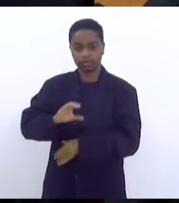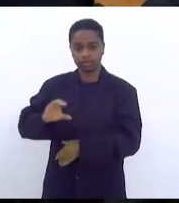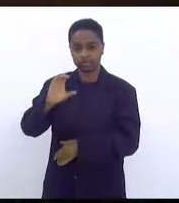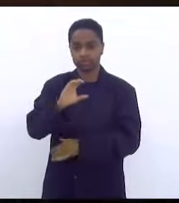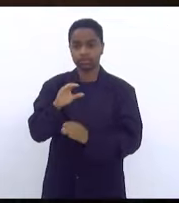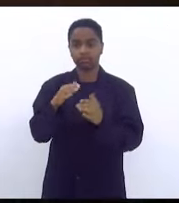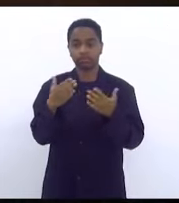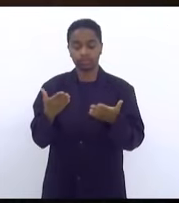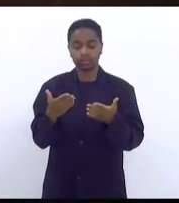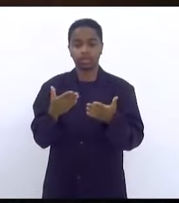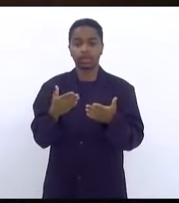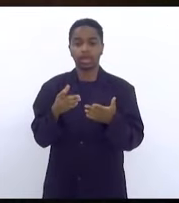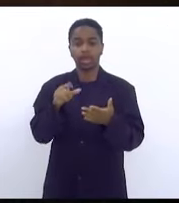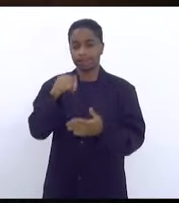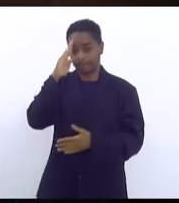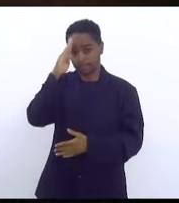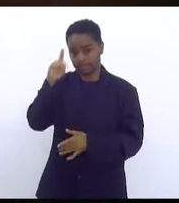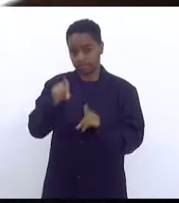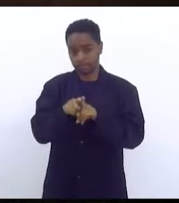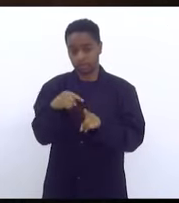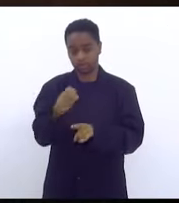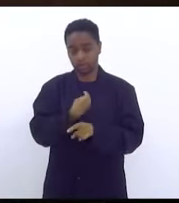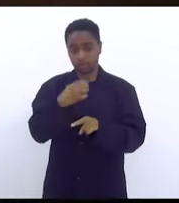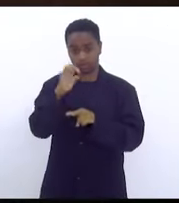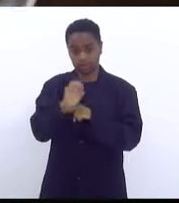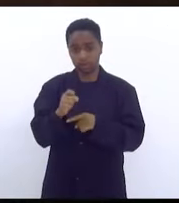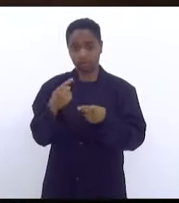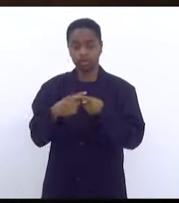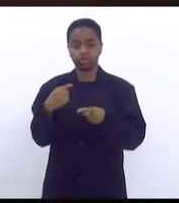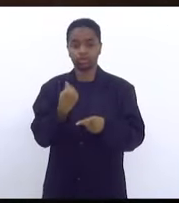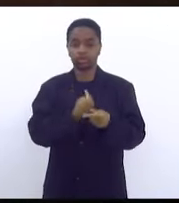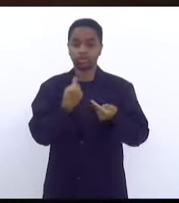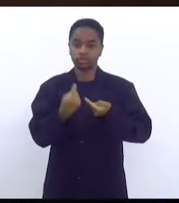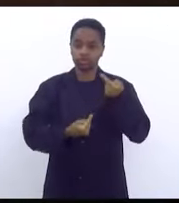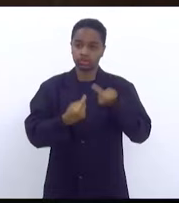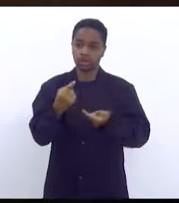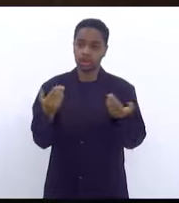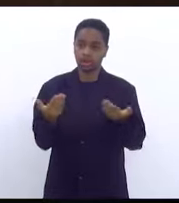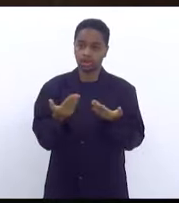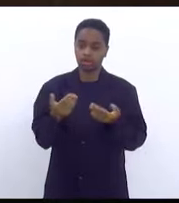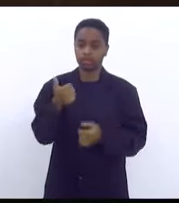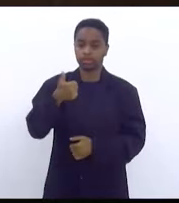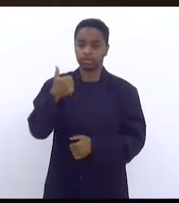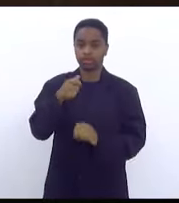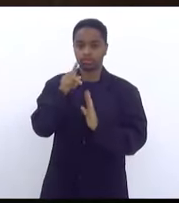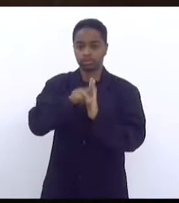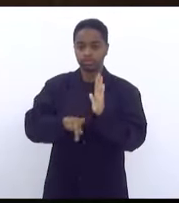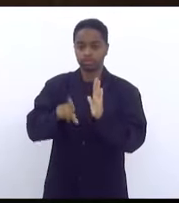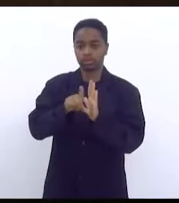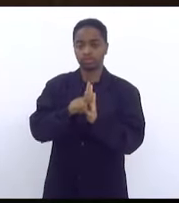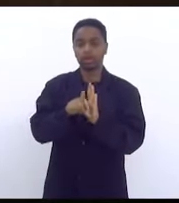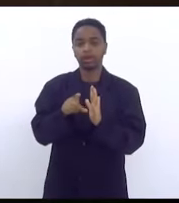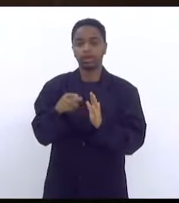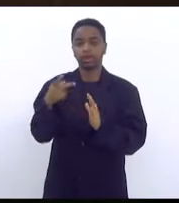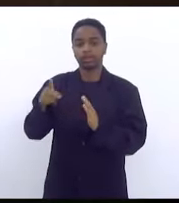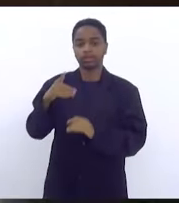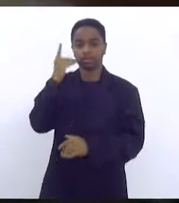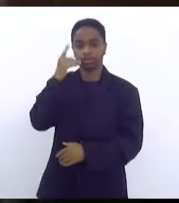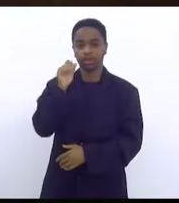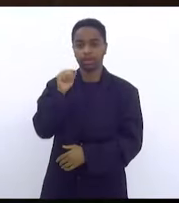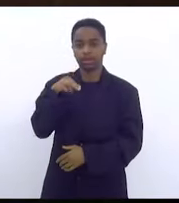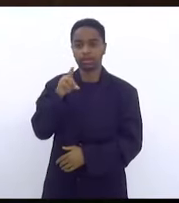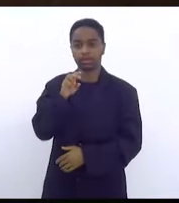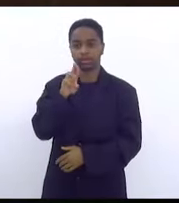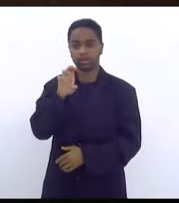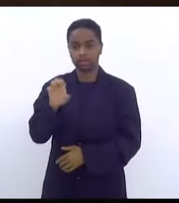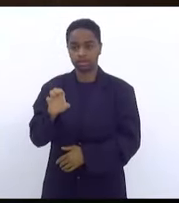o quanto que ela é fundamental para o nosso Estado. A gente discutiu agora o primeiro projeto da pauta do deputado André Correia, que